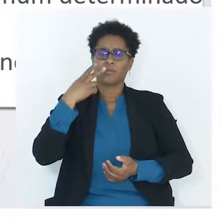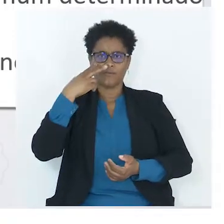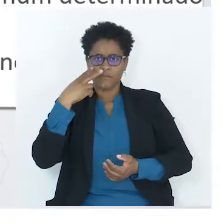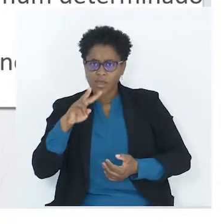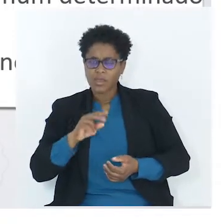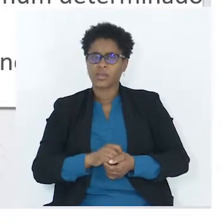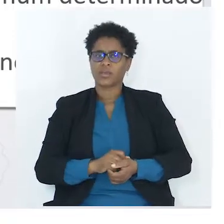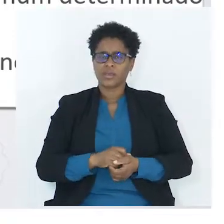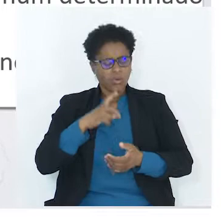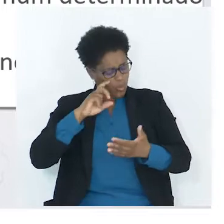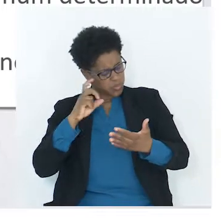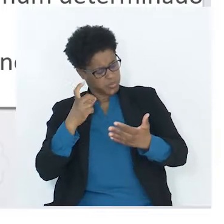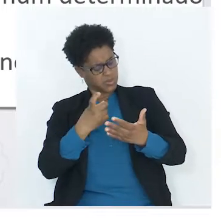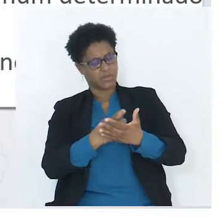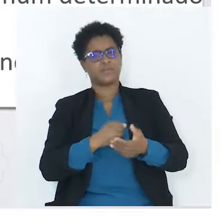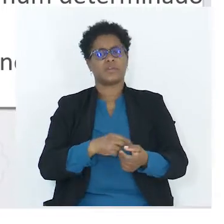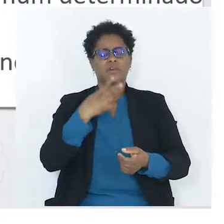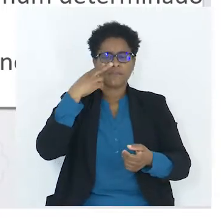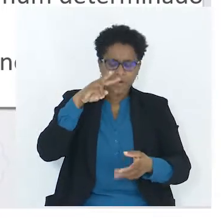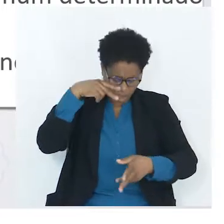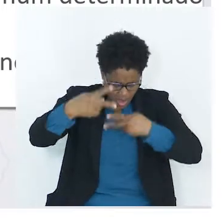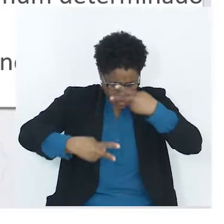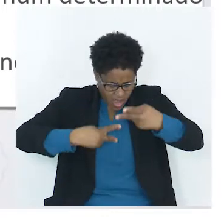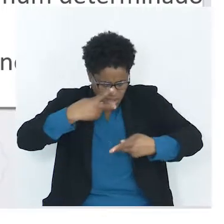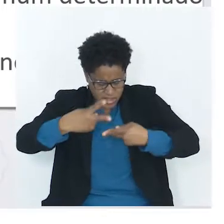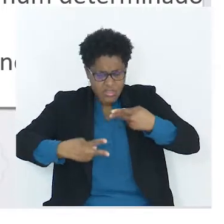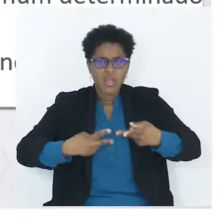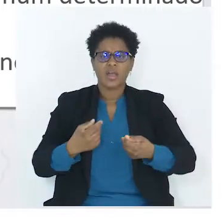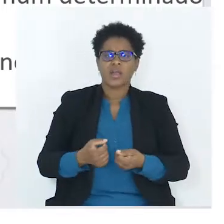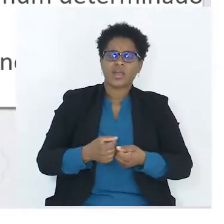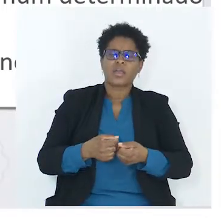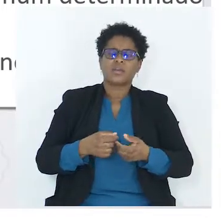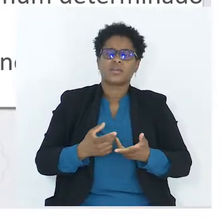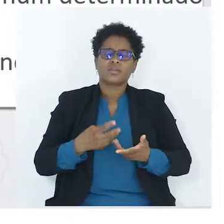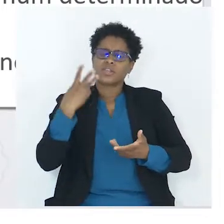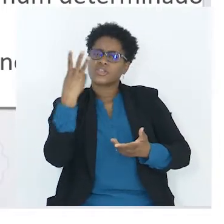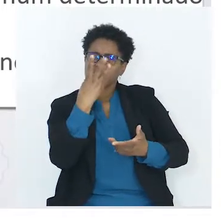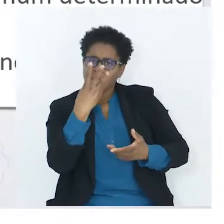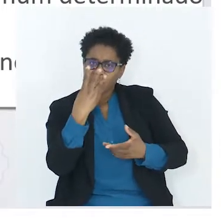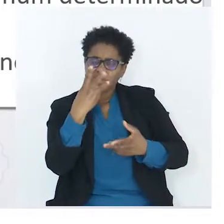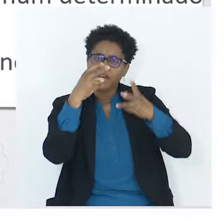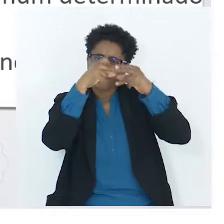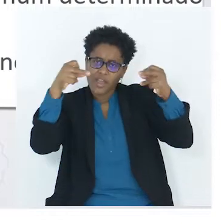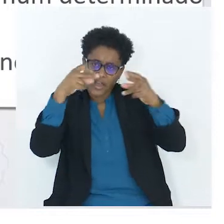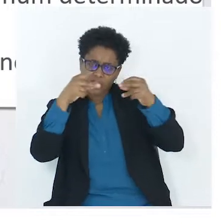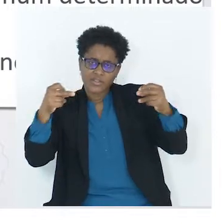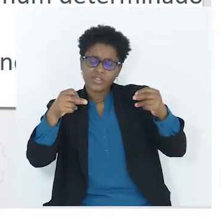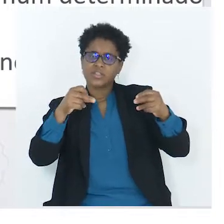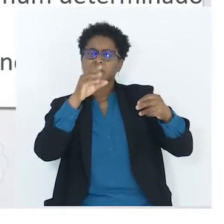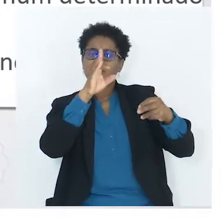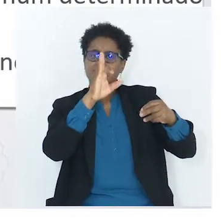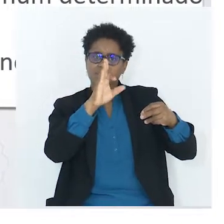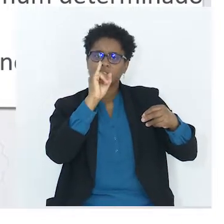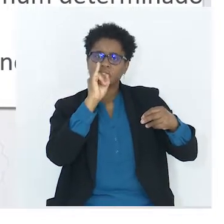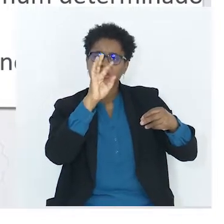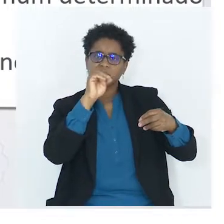podemos ver, ou observar, ou constatar, ou analisar das 3 definições da